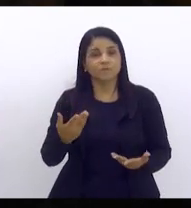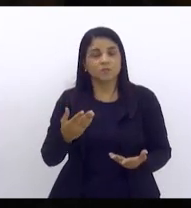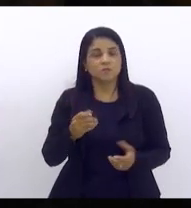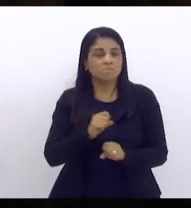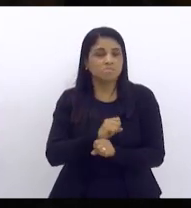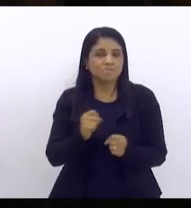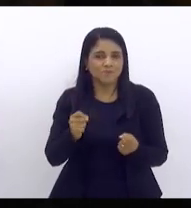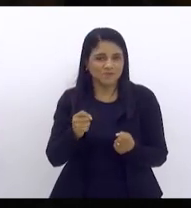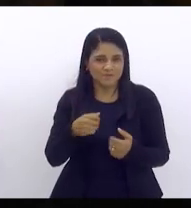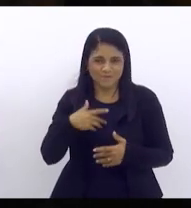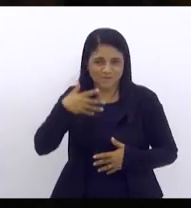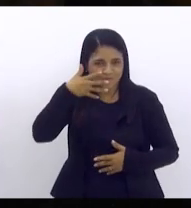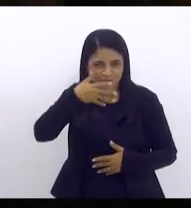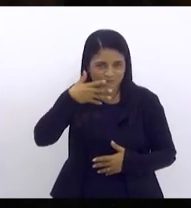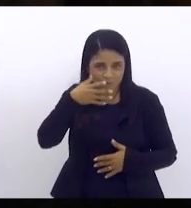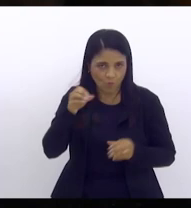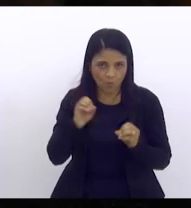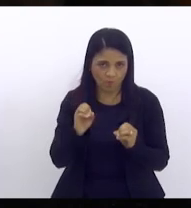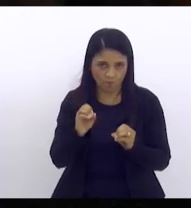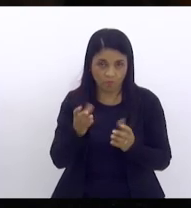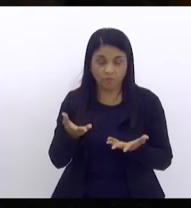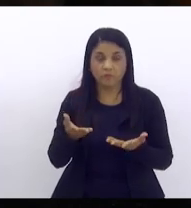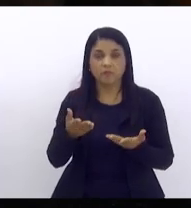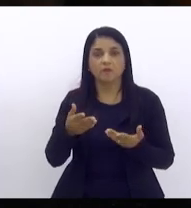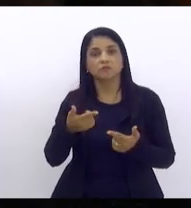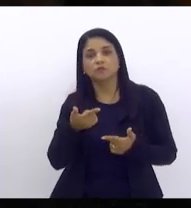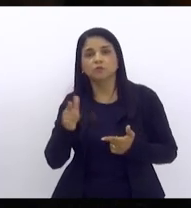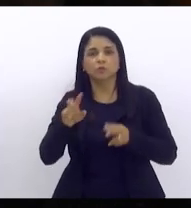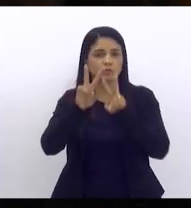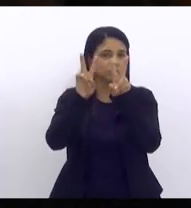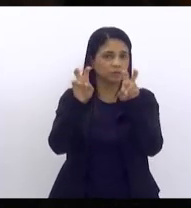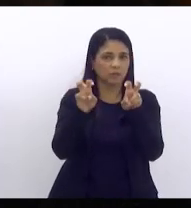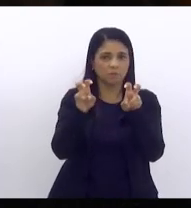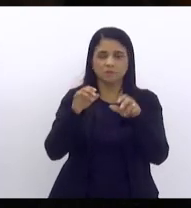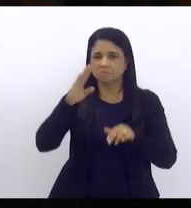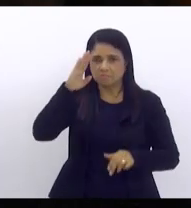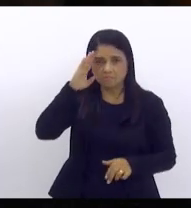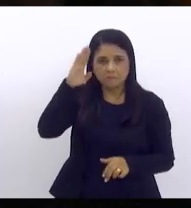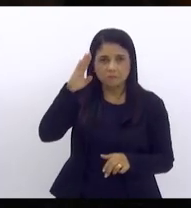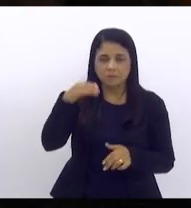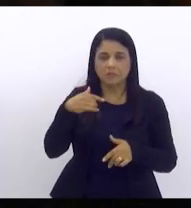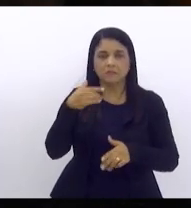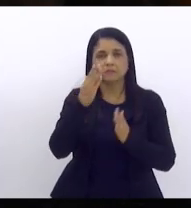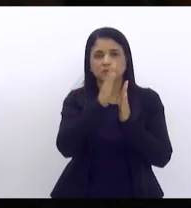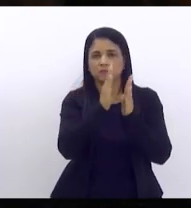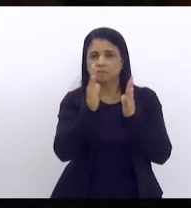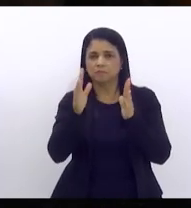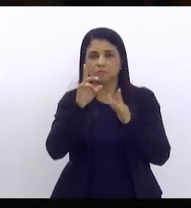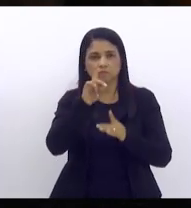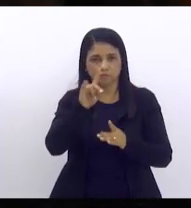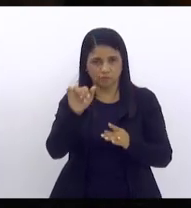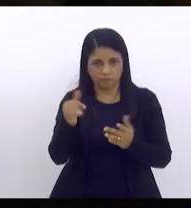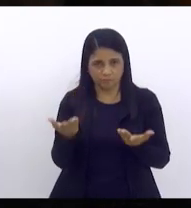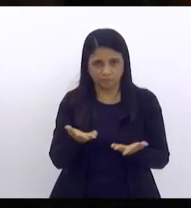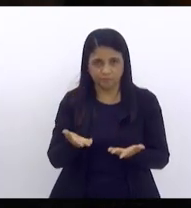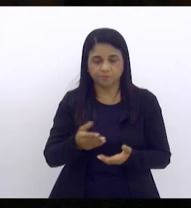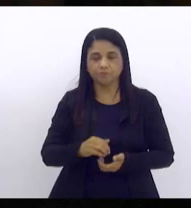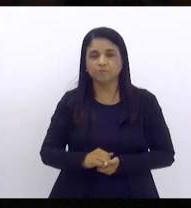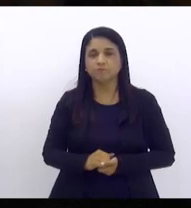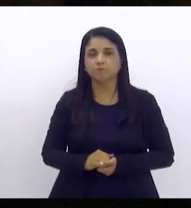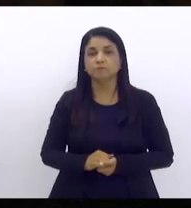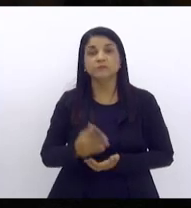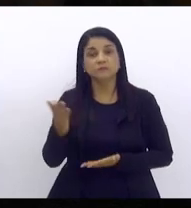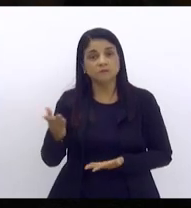de comentar sobre alguns outros assuntos que também são fundamentais e que estão na ordem do dia.